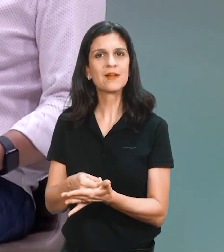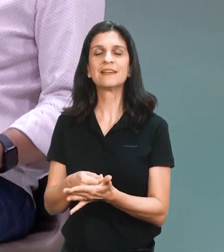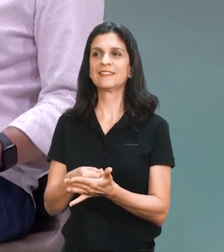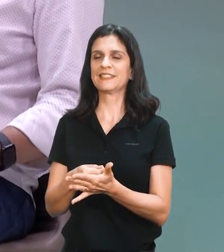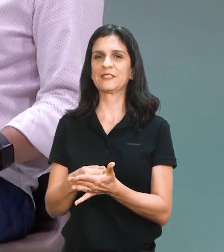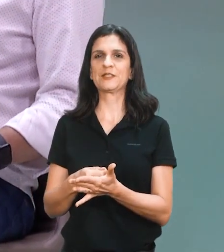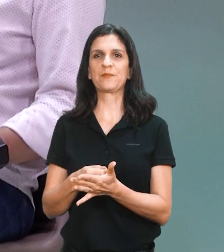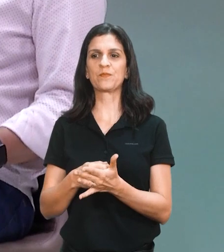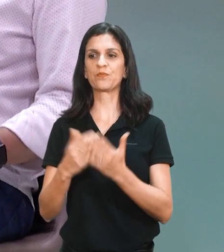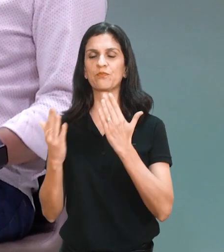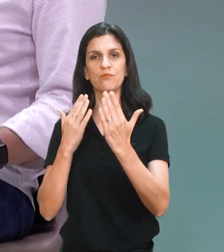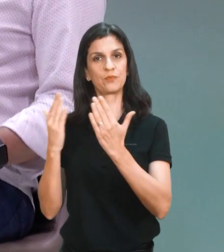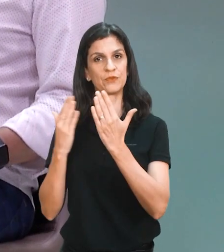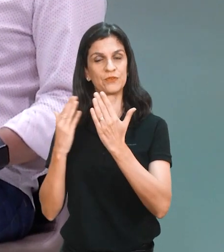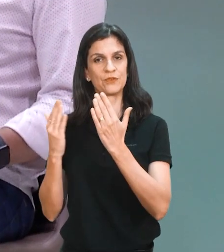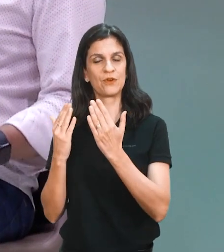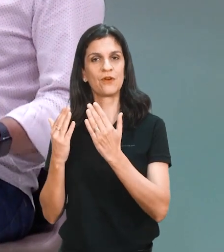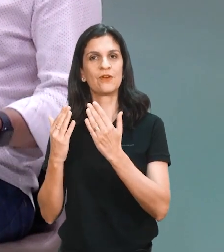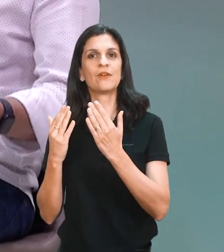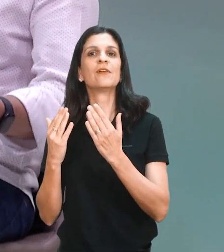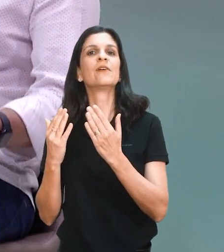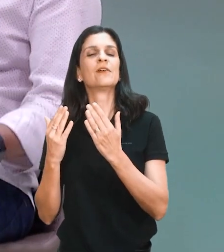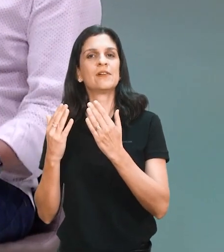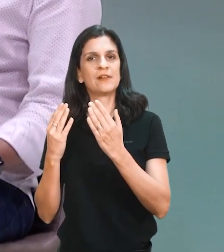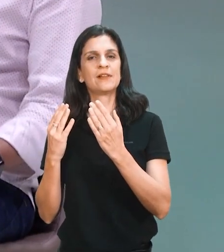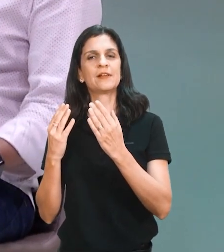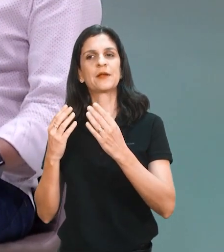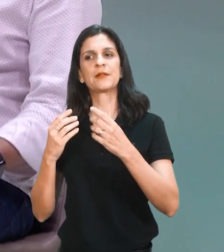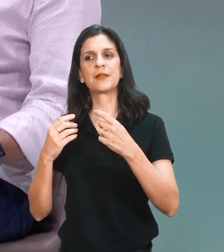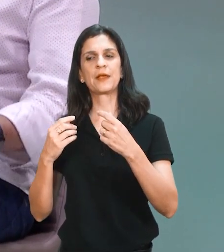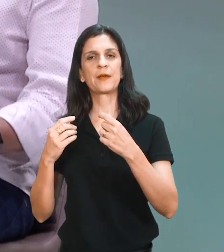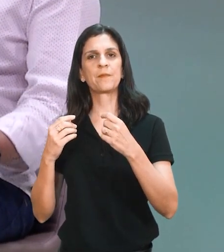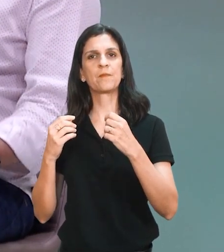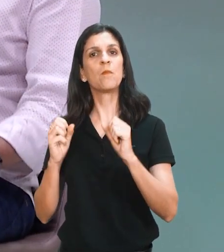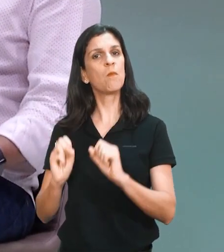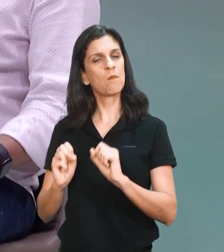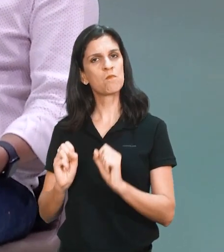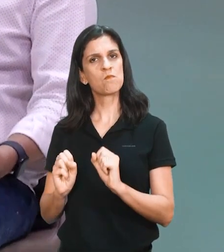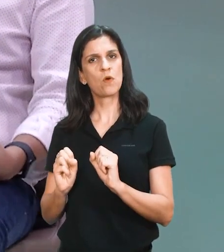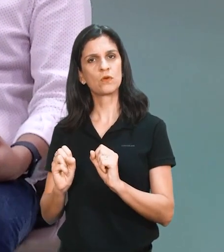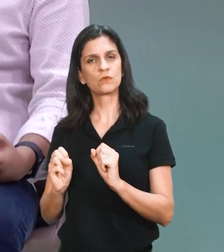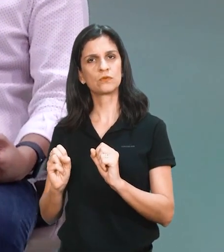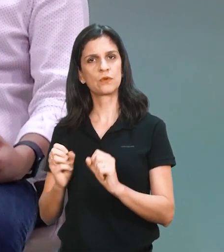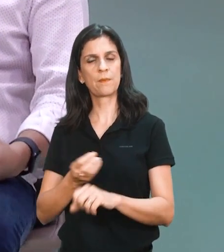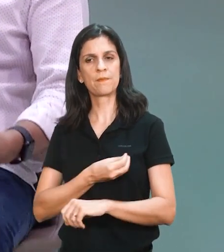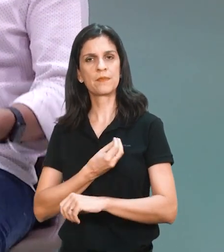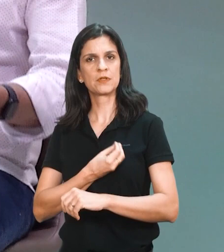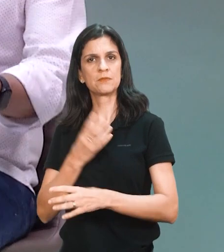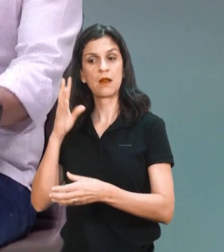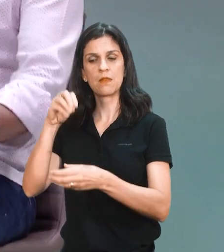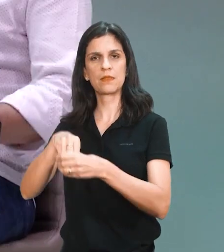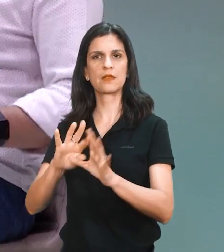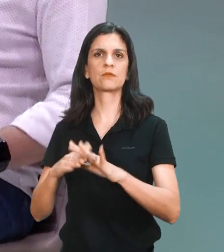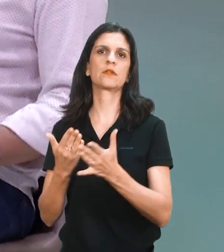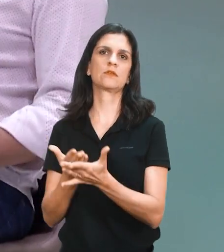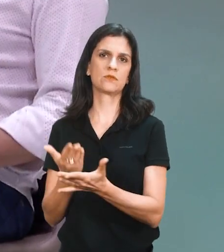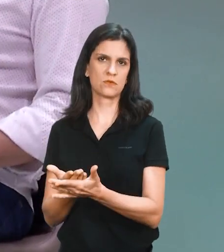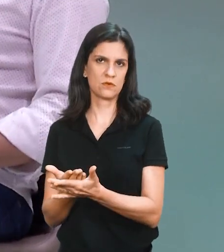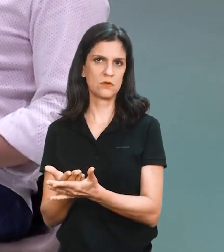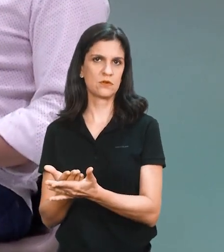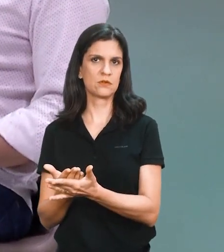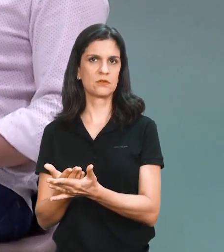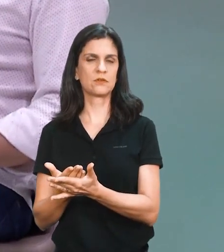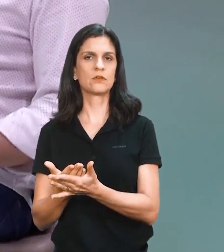dos vereadores atuantes nessa área, de que os psicólogos realmente possam estar nas escolas e os